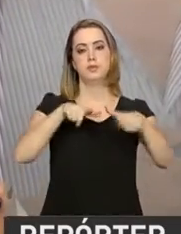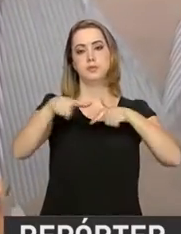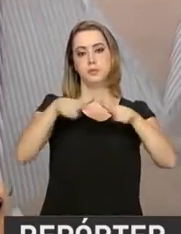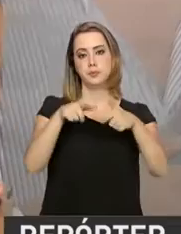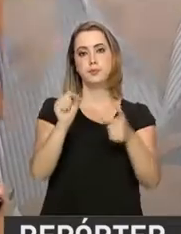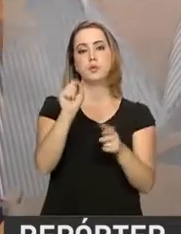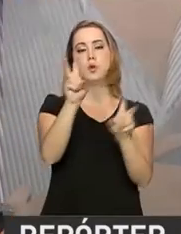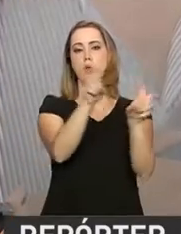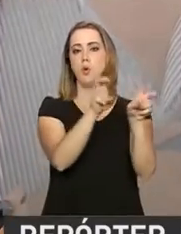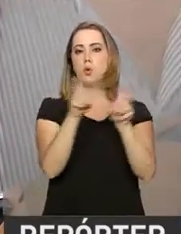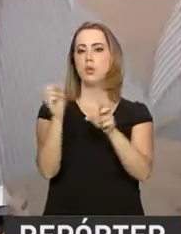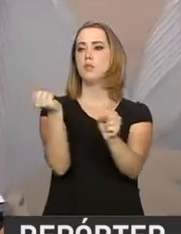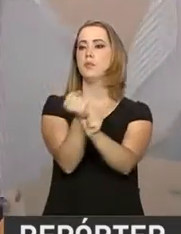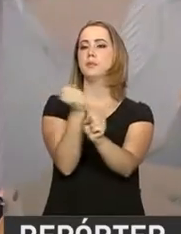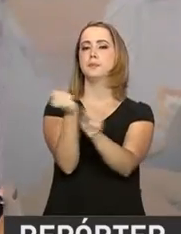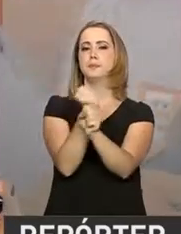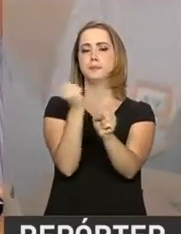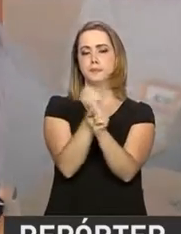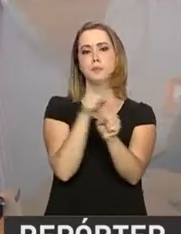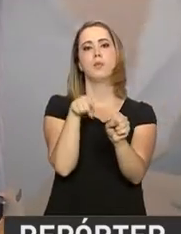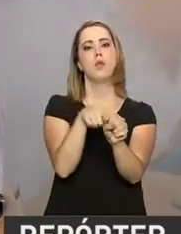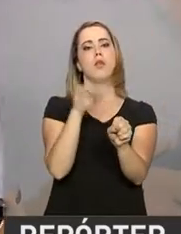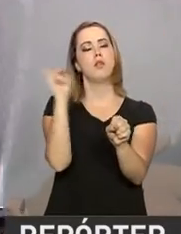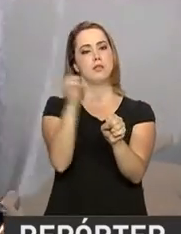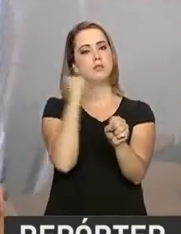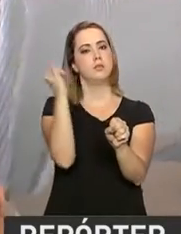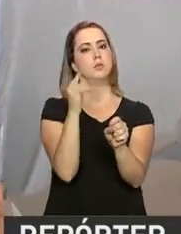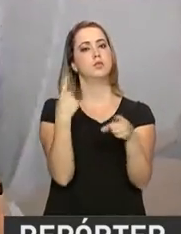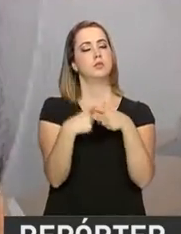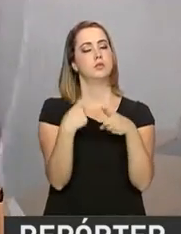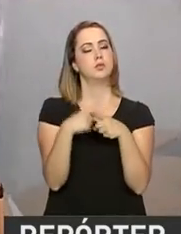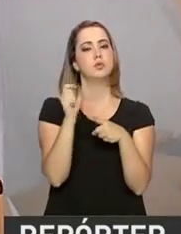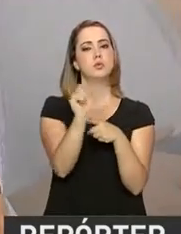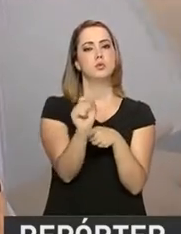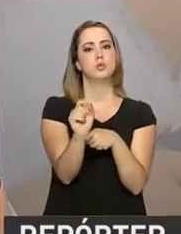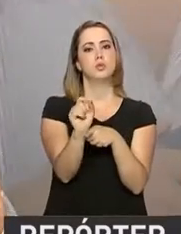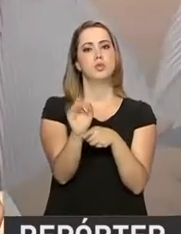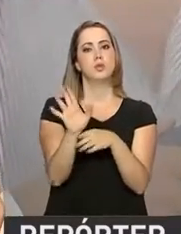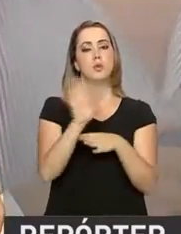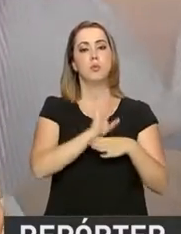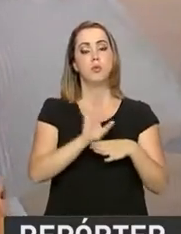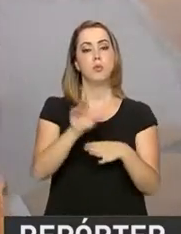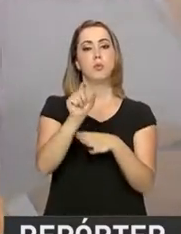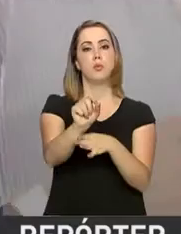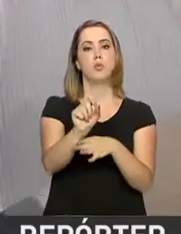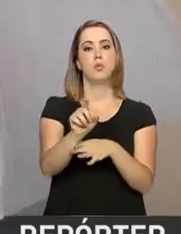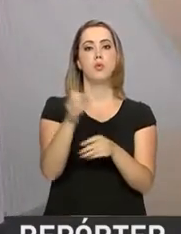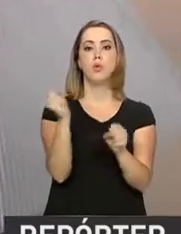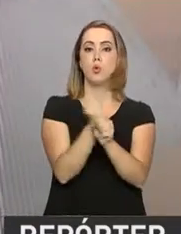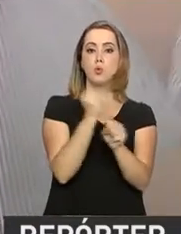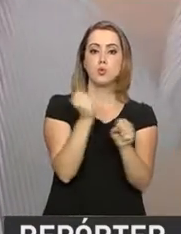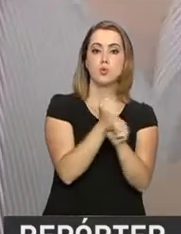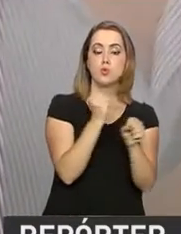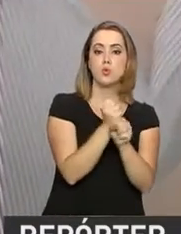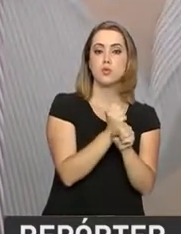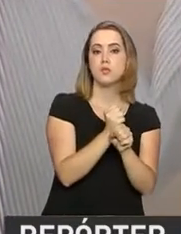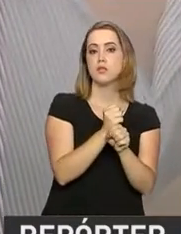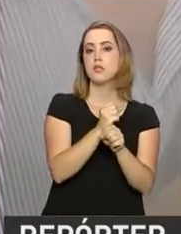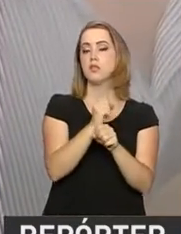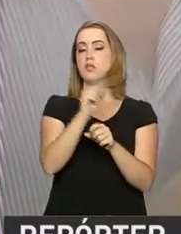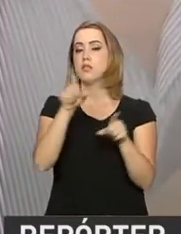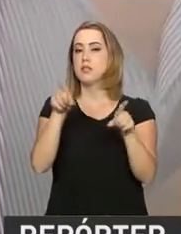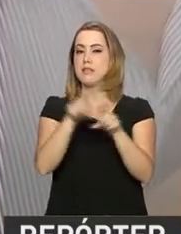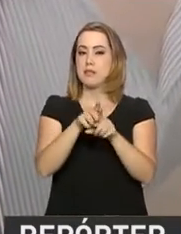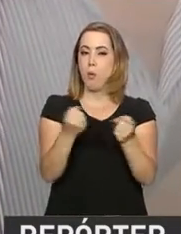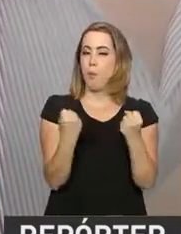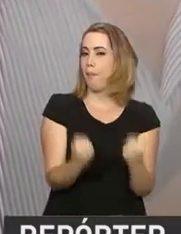achamos que o tema da infraestrutura, ele é importante porque ele influi na questão da construção civil pesada, né? Então, para isso,